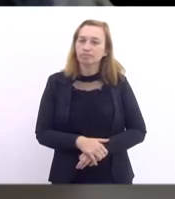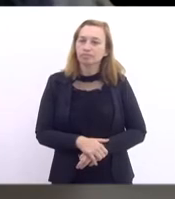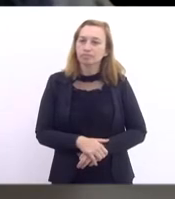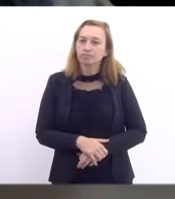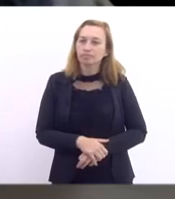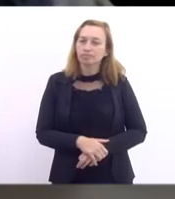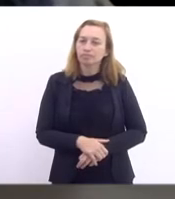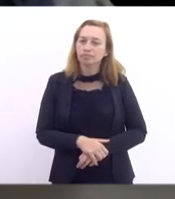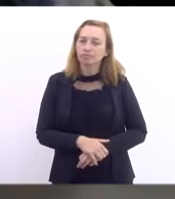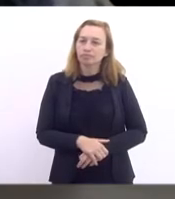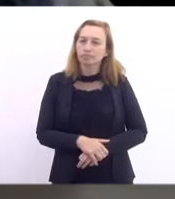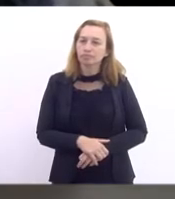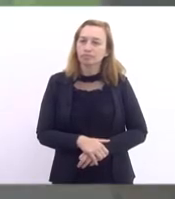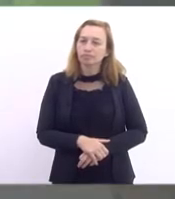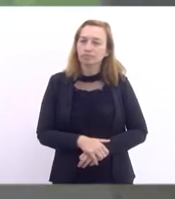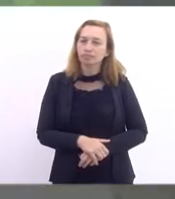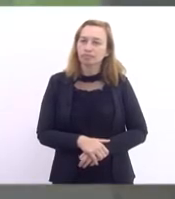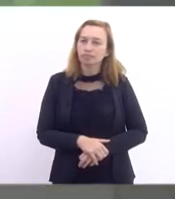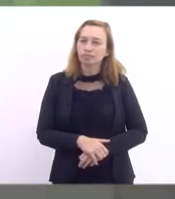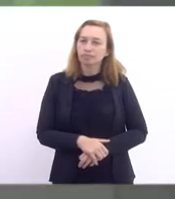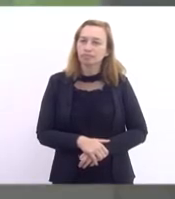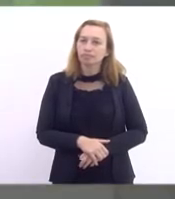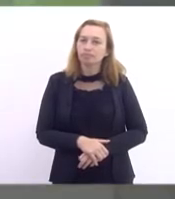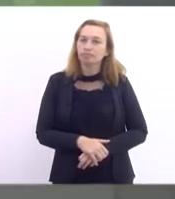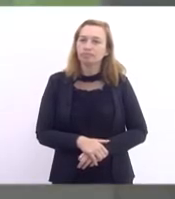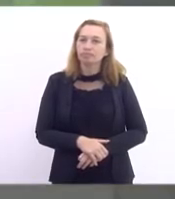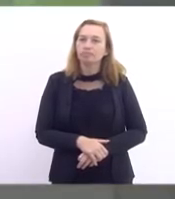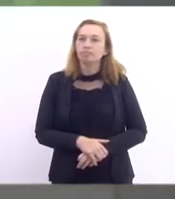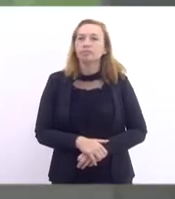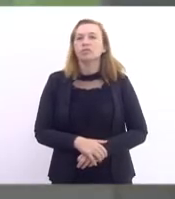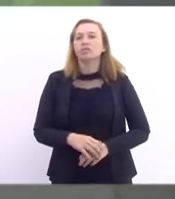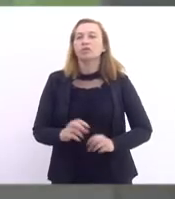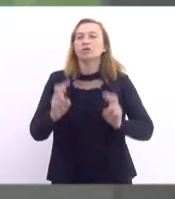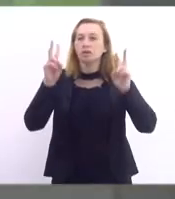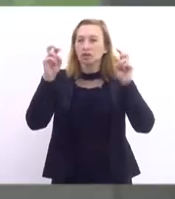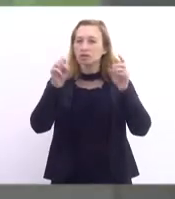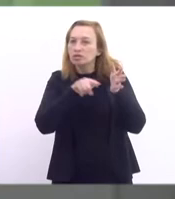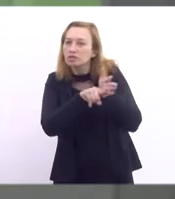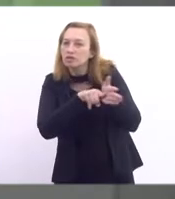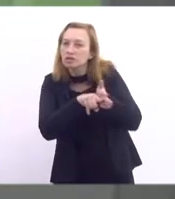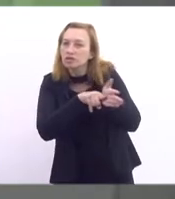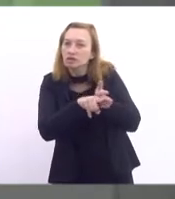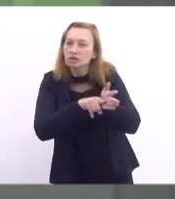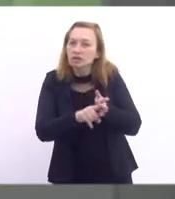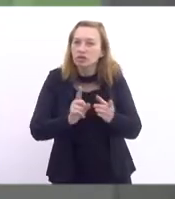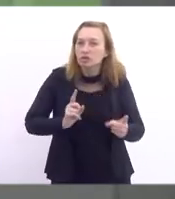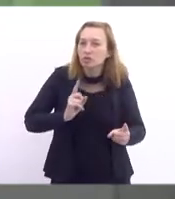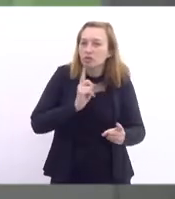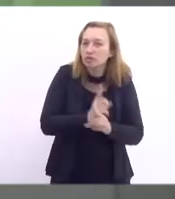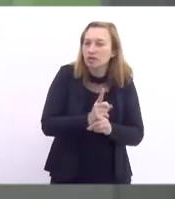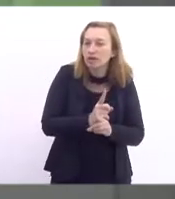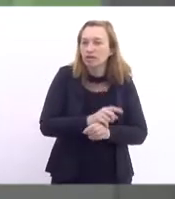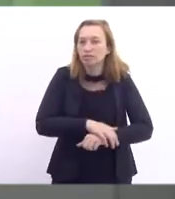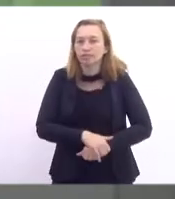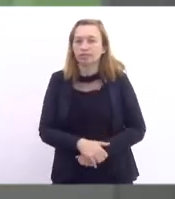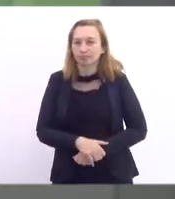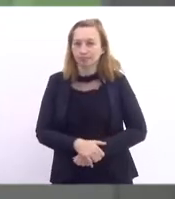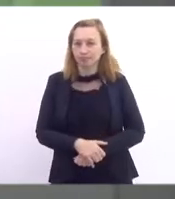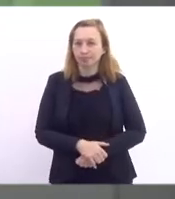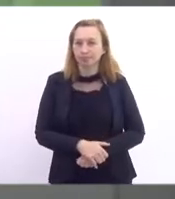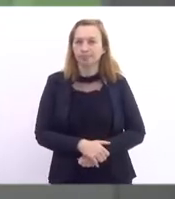aqui é as questões investigadas e as chaves dessa inspeção extraordinária